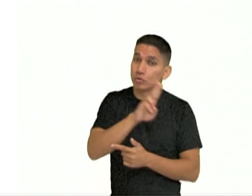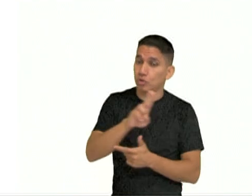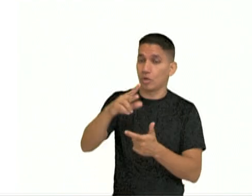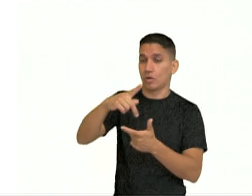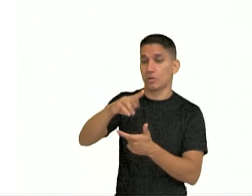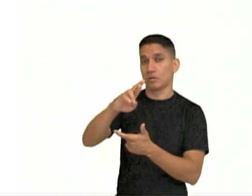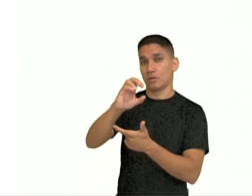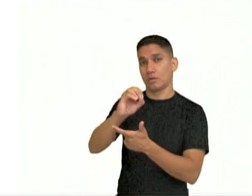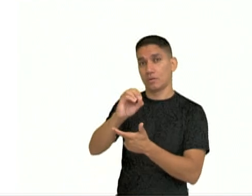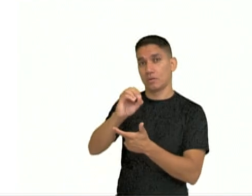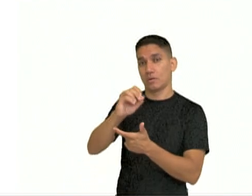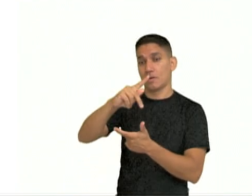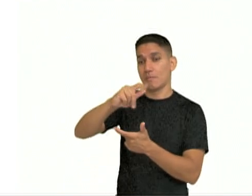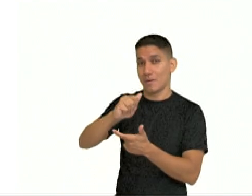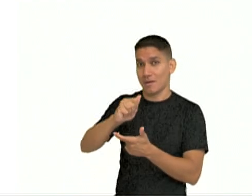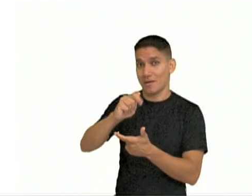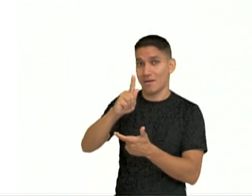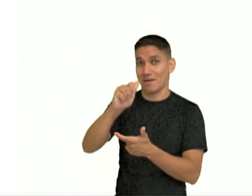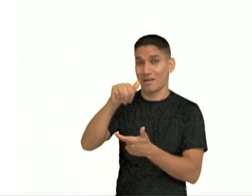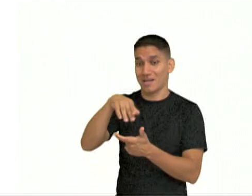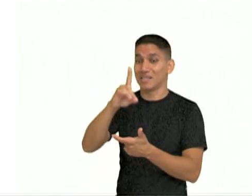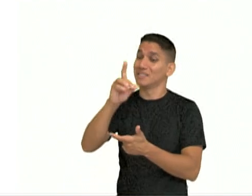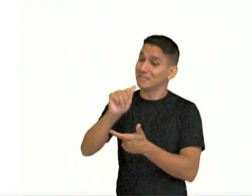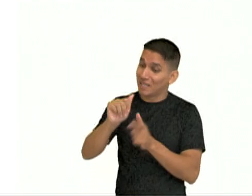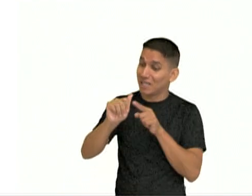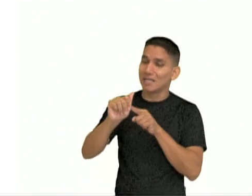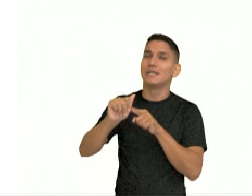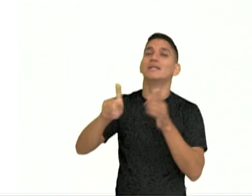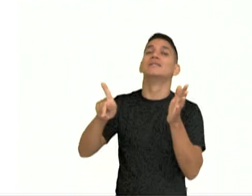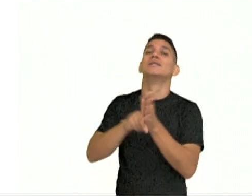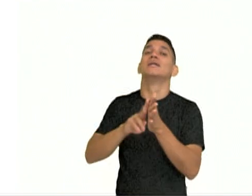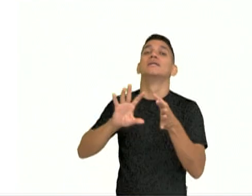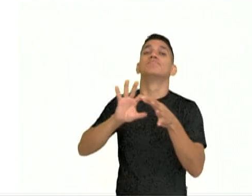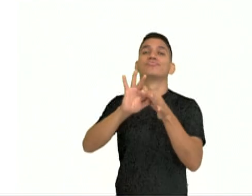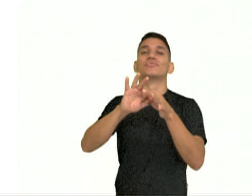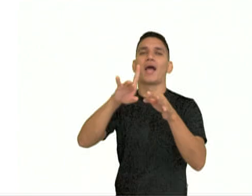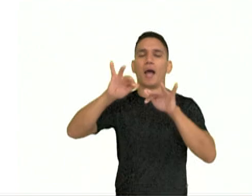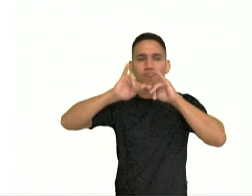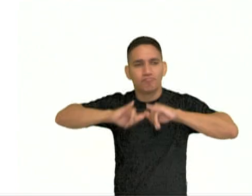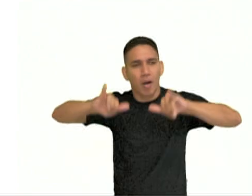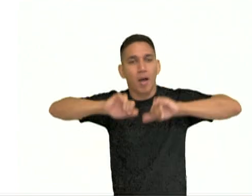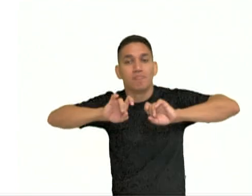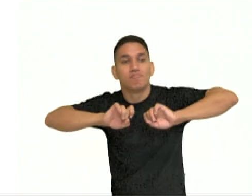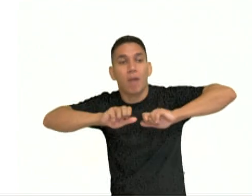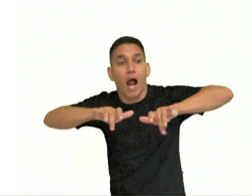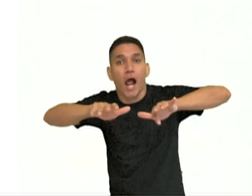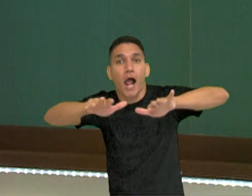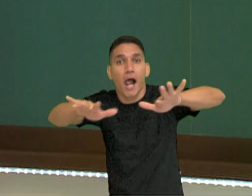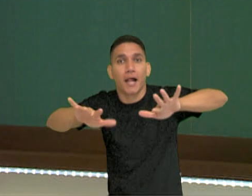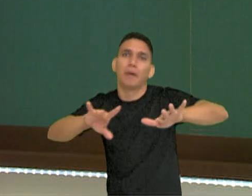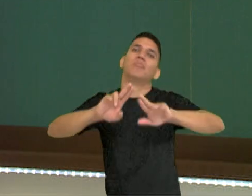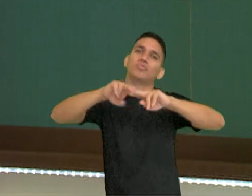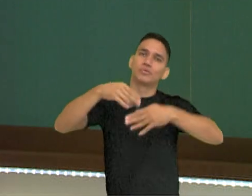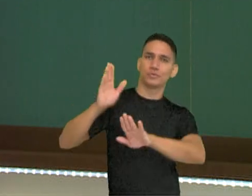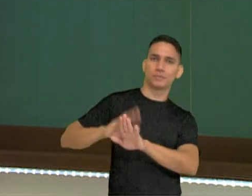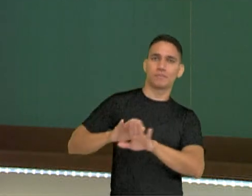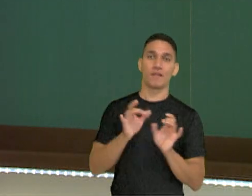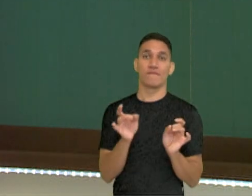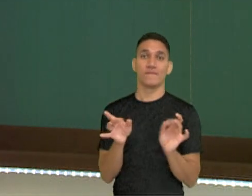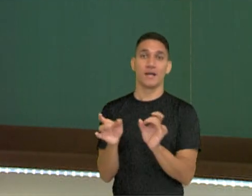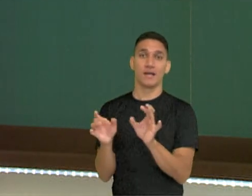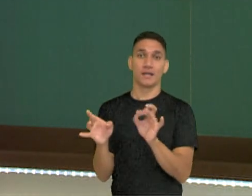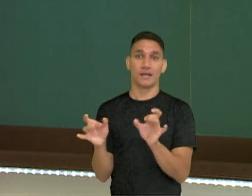vem de propagar, né? Então você tem que vender alguma coisa, divulgar o seu